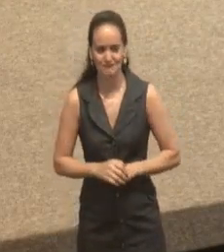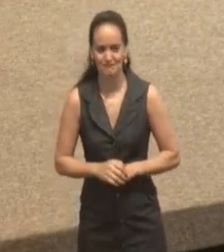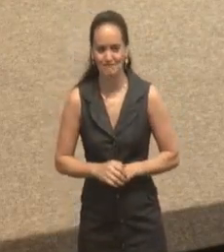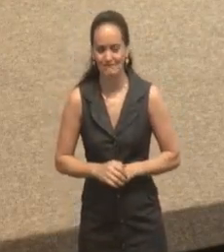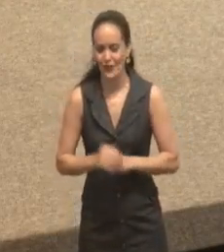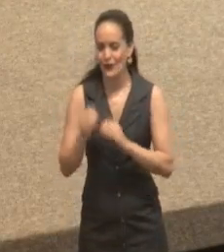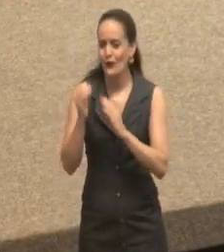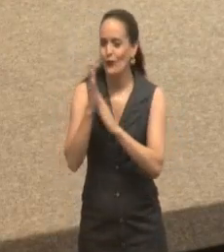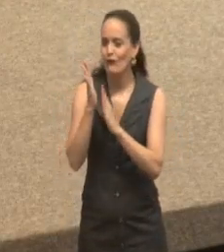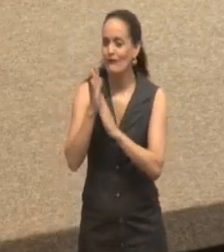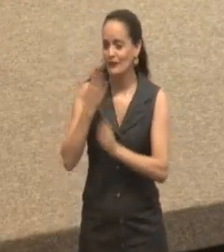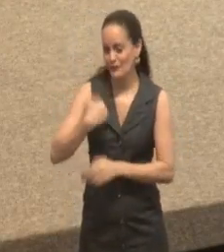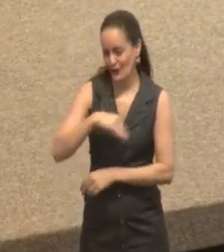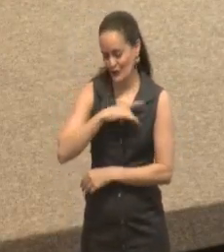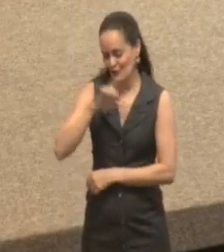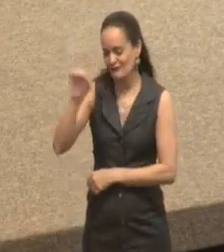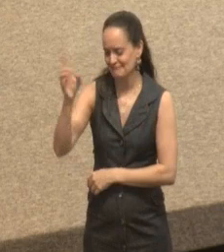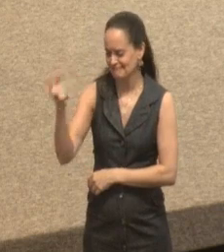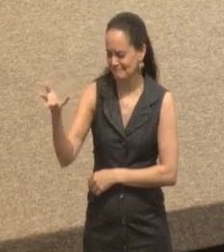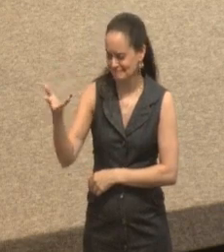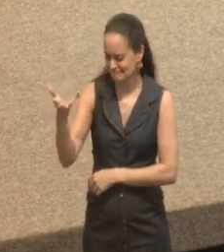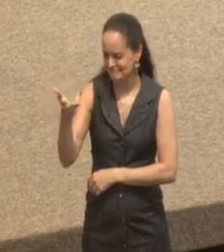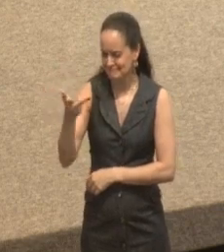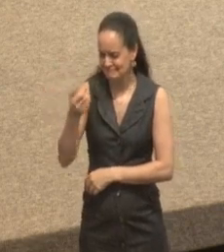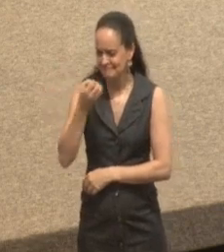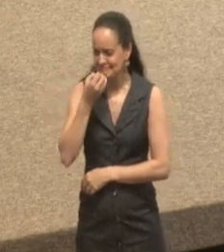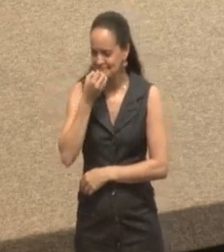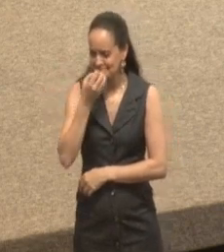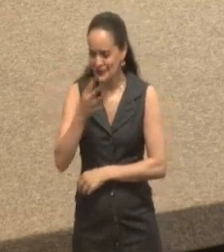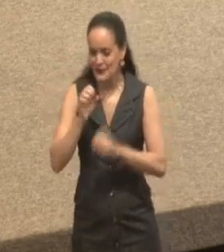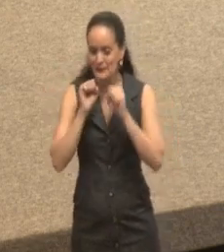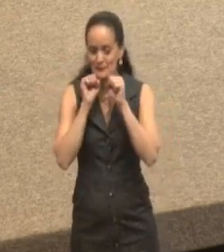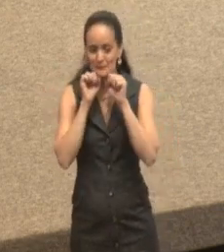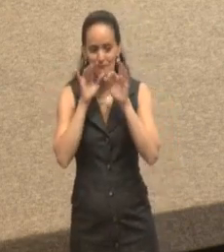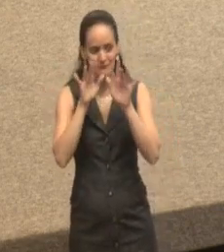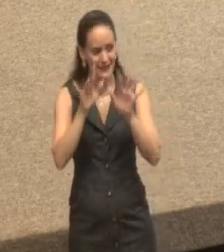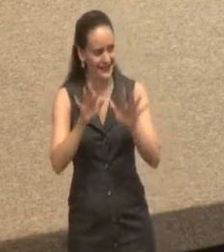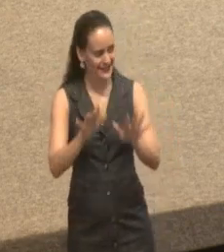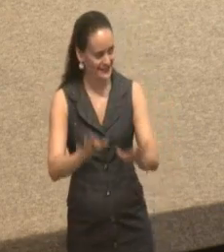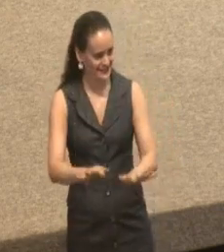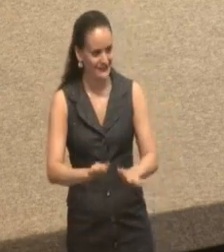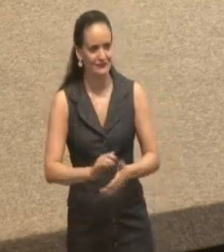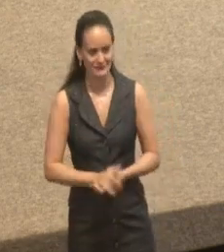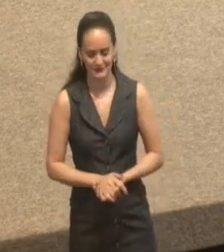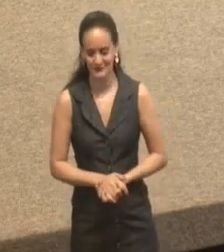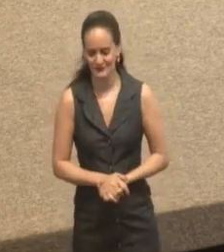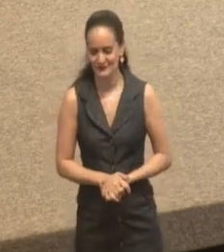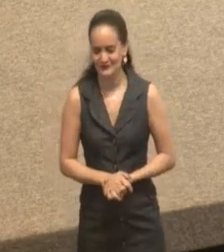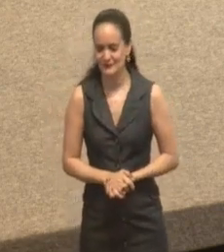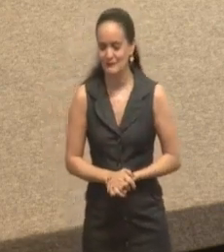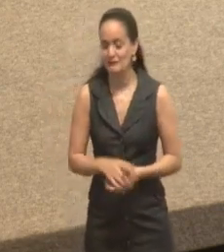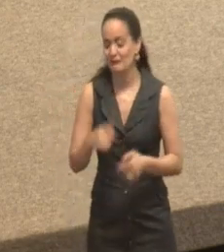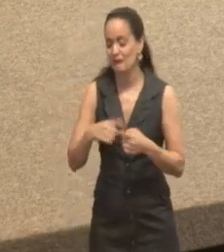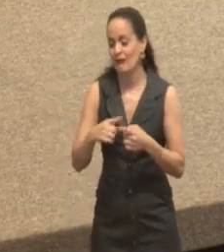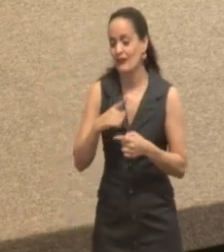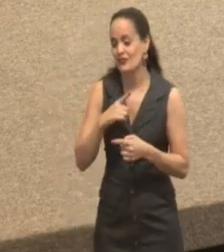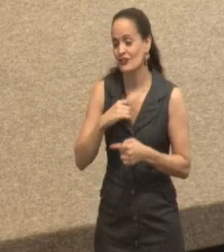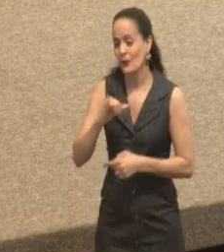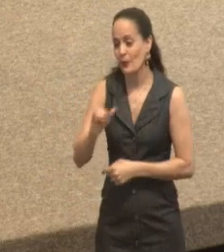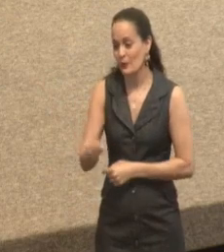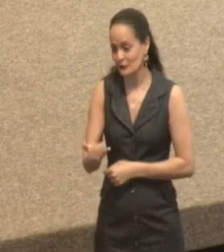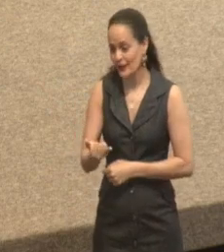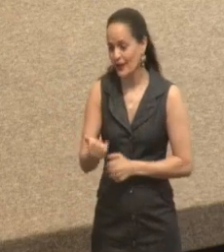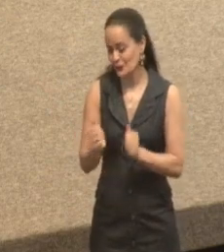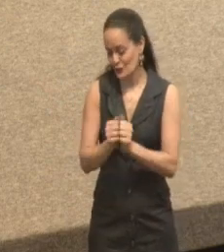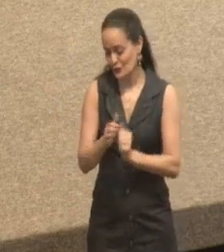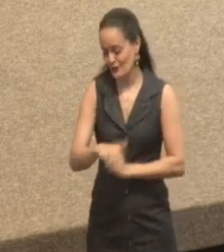louvando ao nosso Deus. Que maravilha, que bênção tão grandiosa podermos ter esse privilégio.